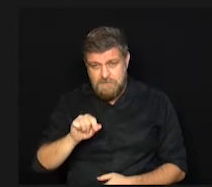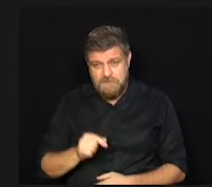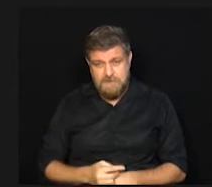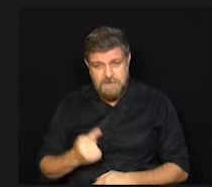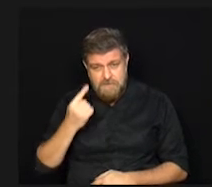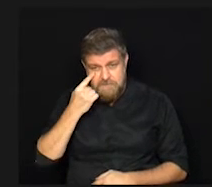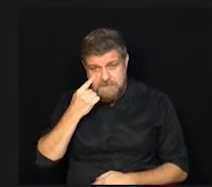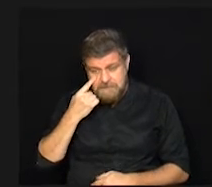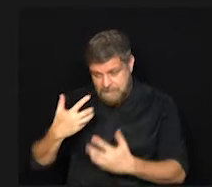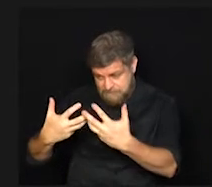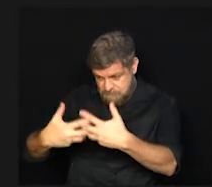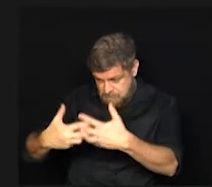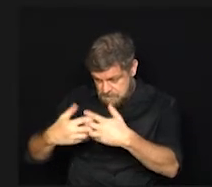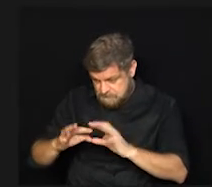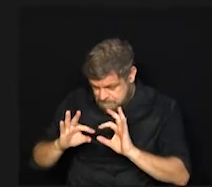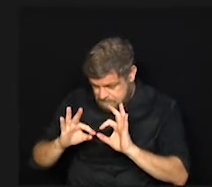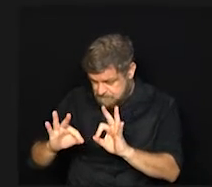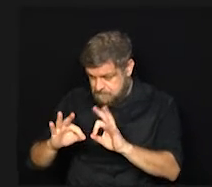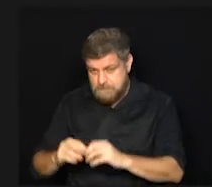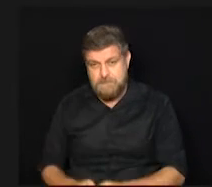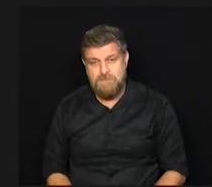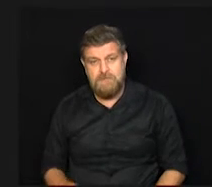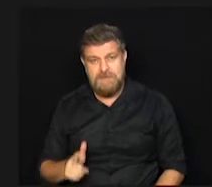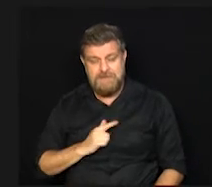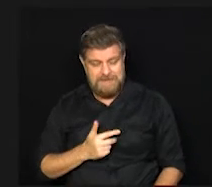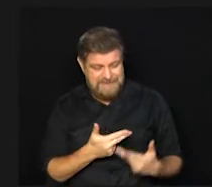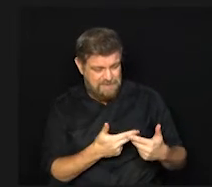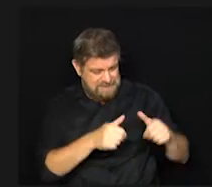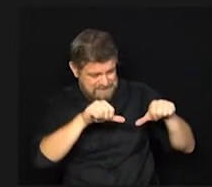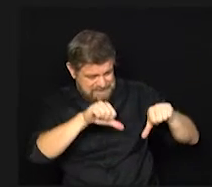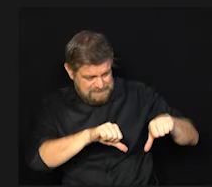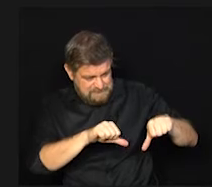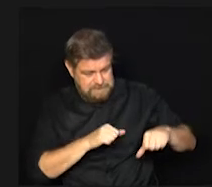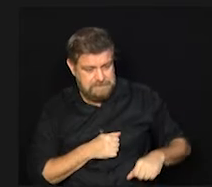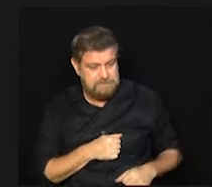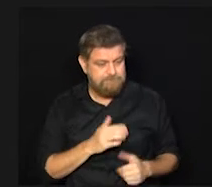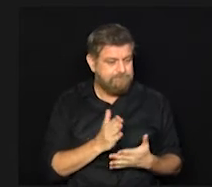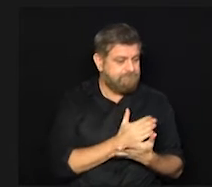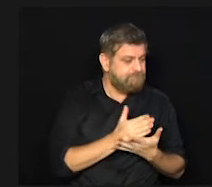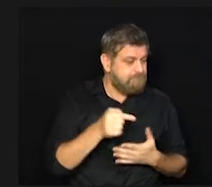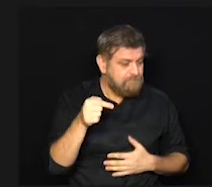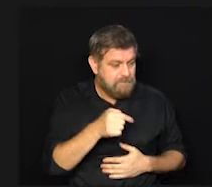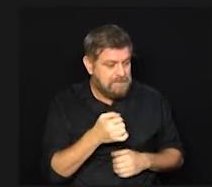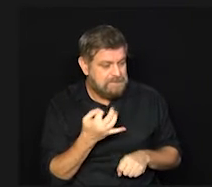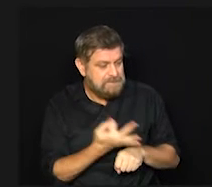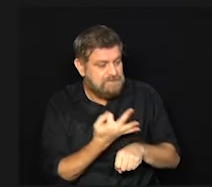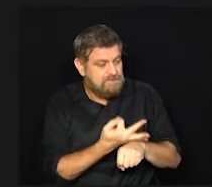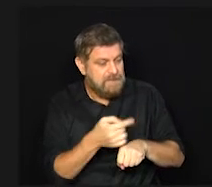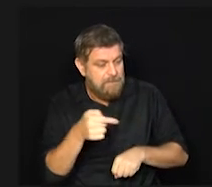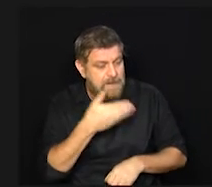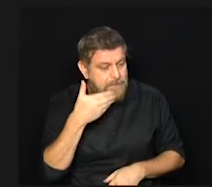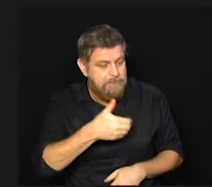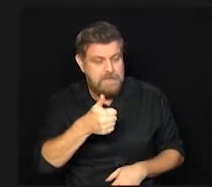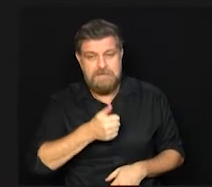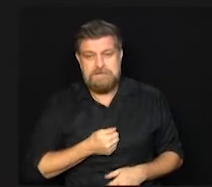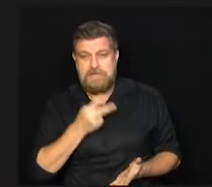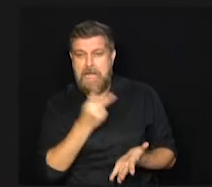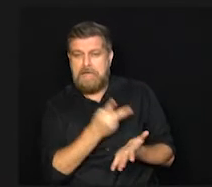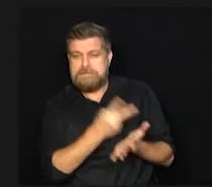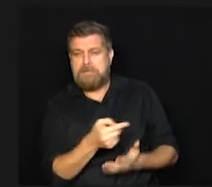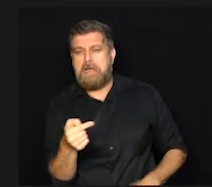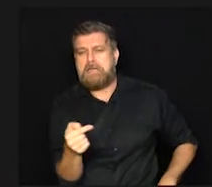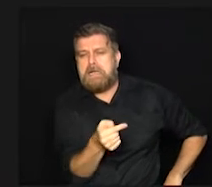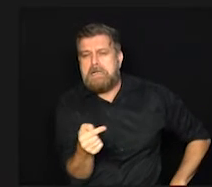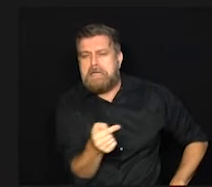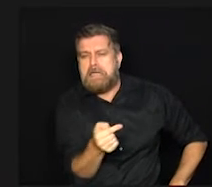dando certo e pegar o que não vem dando certo e tentar melhorar. Porque se a gente for bater em cima só do que não vem